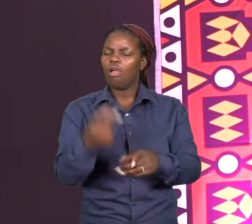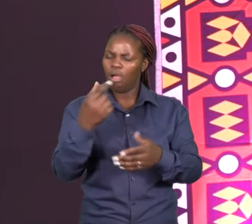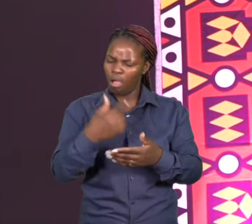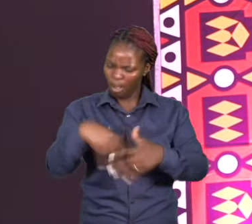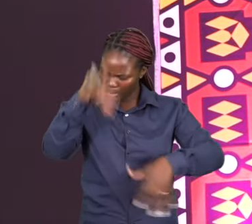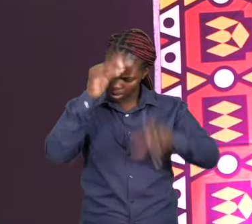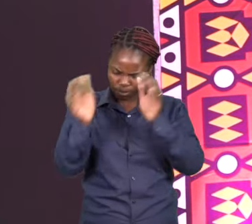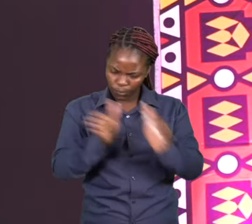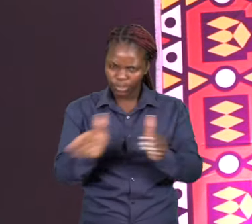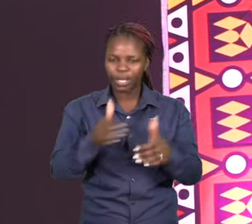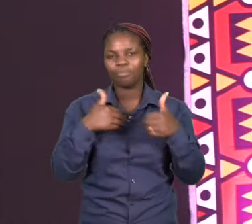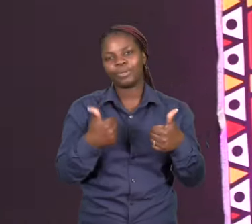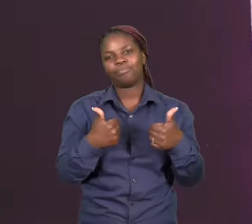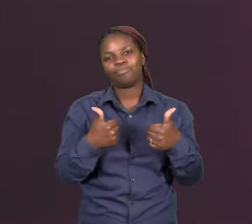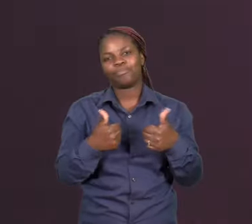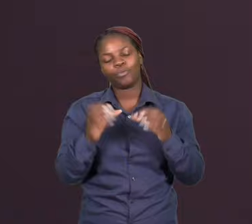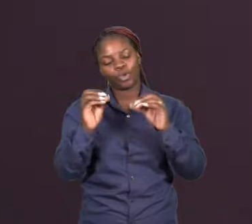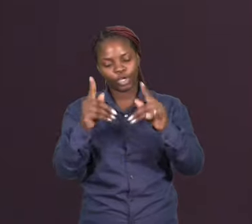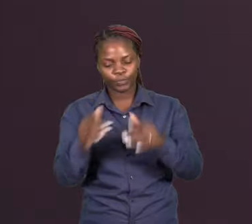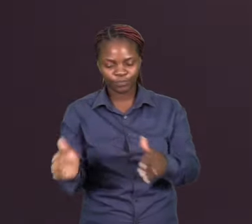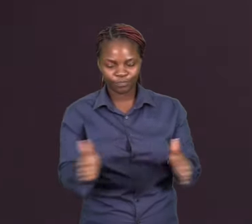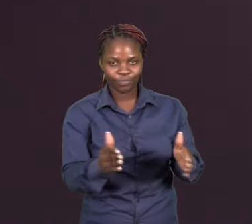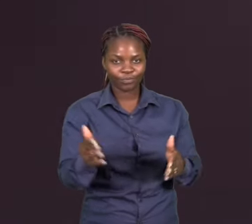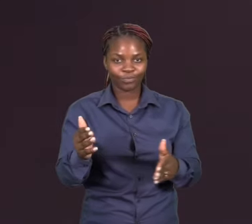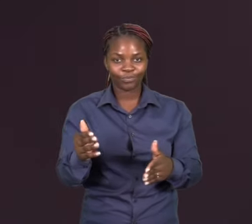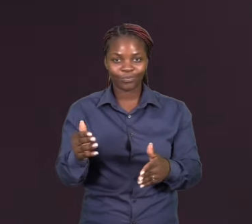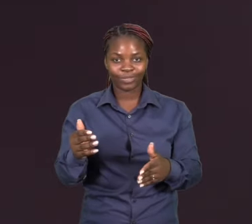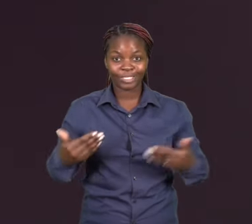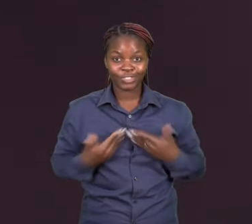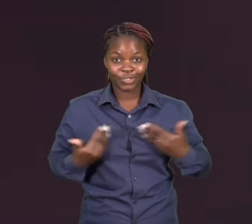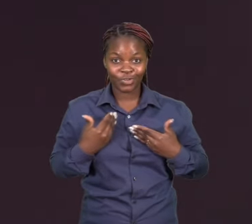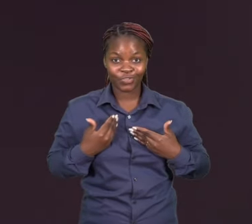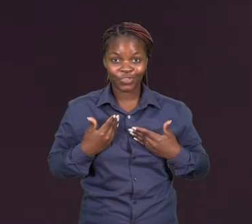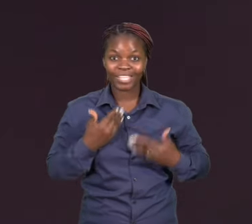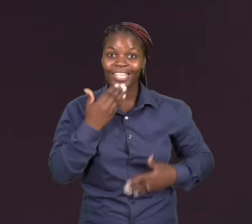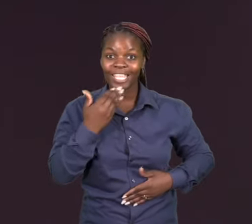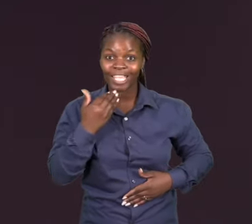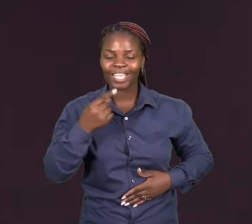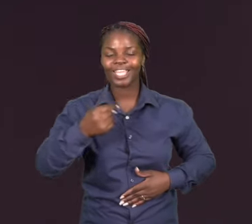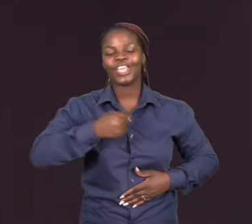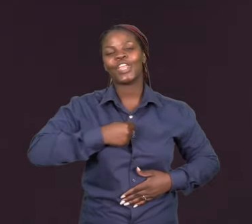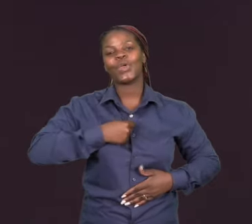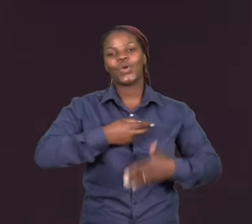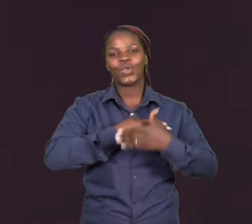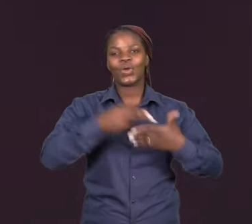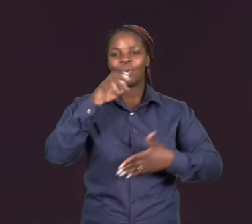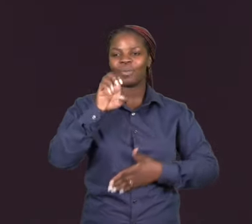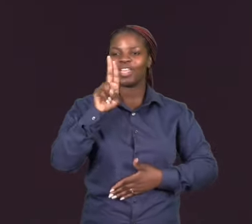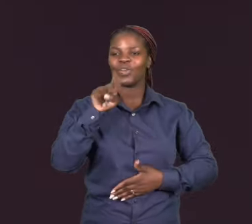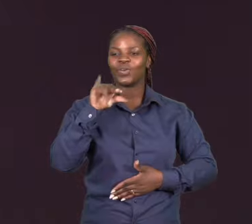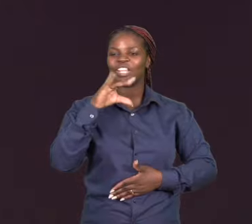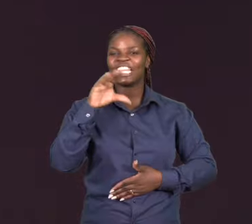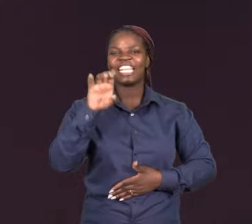Mães bom a jovem da história sou eu eice da barca uma jovem que tem muitas outras dentro de